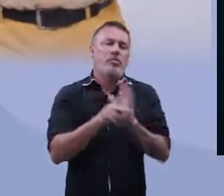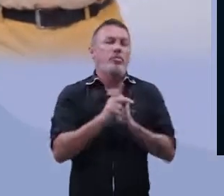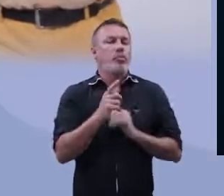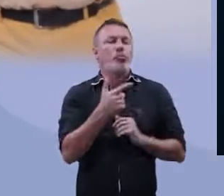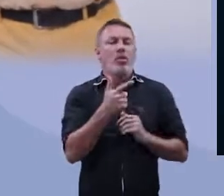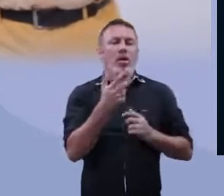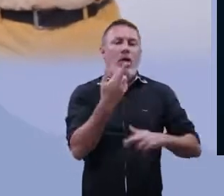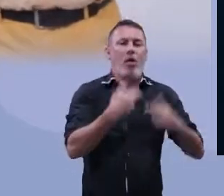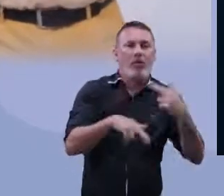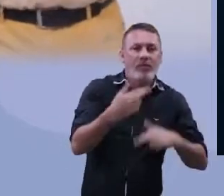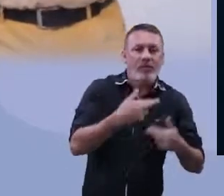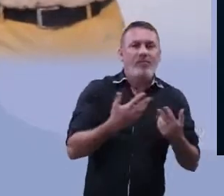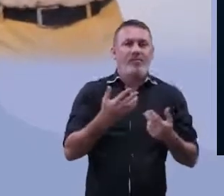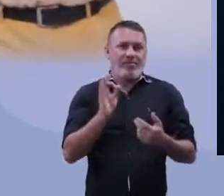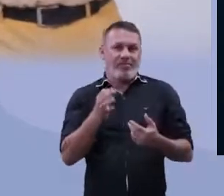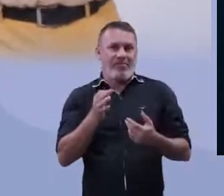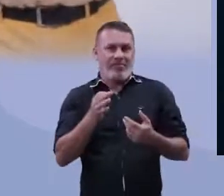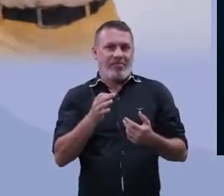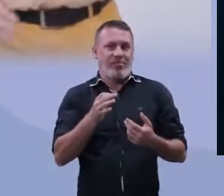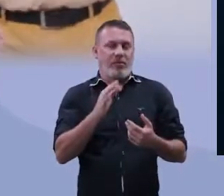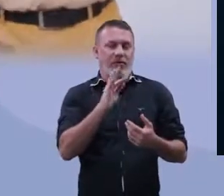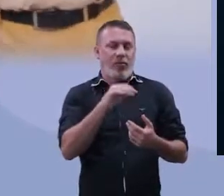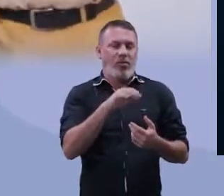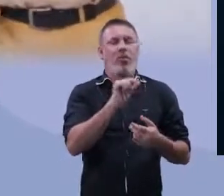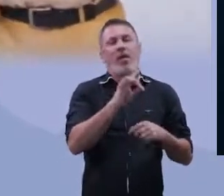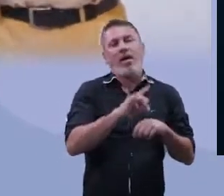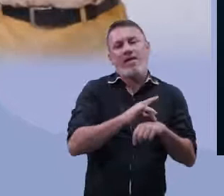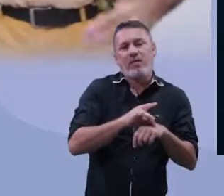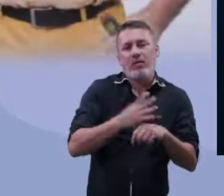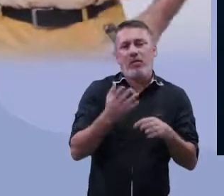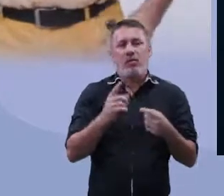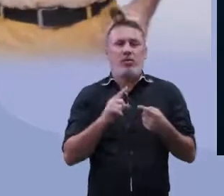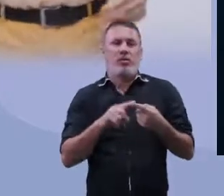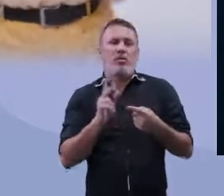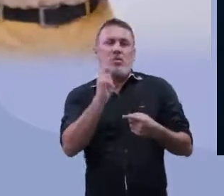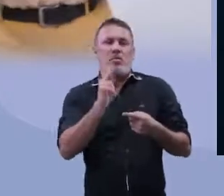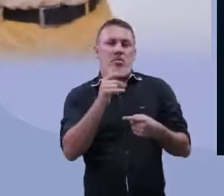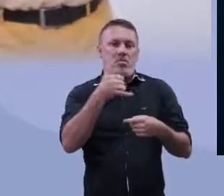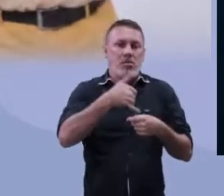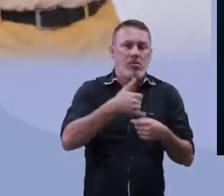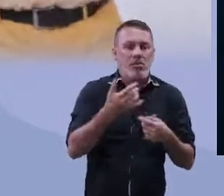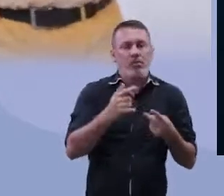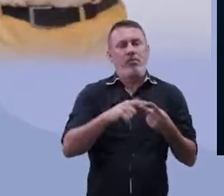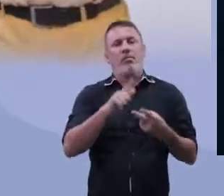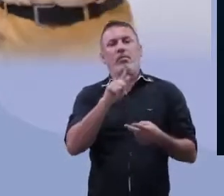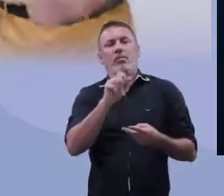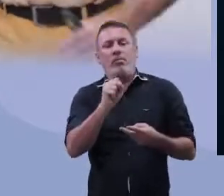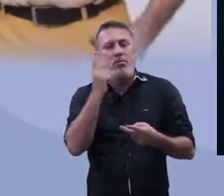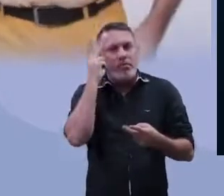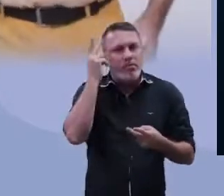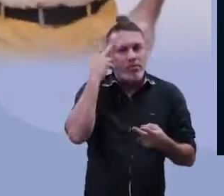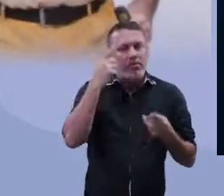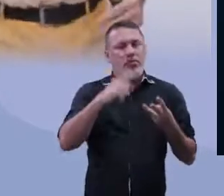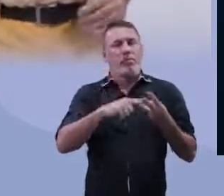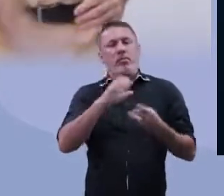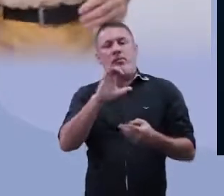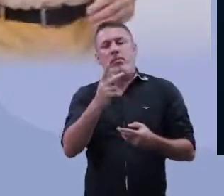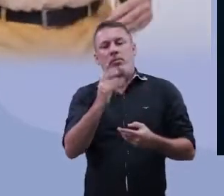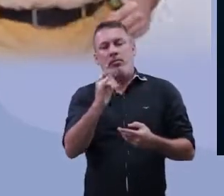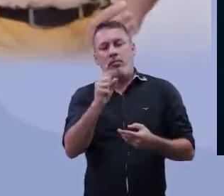não renováveis, né? Falamos ali do carvão, falamos do petróleo, falamos do gás natural, falamos do